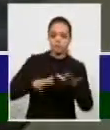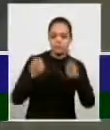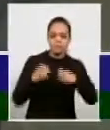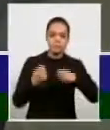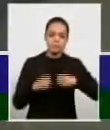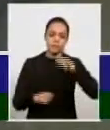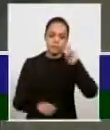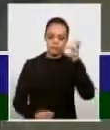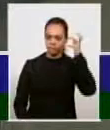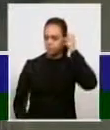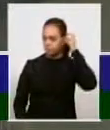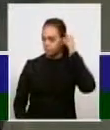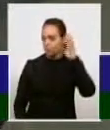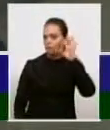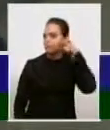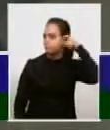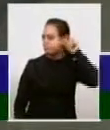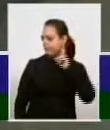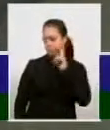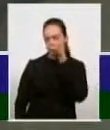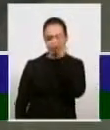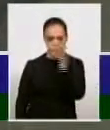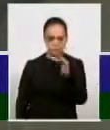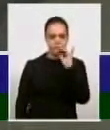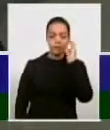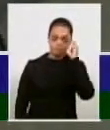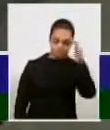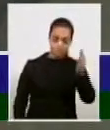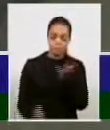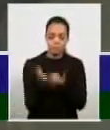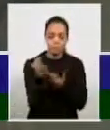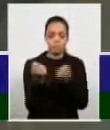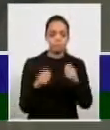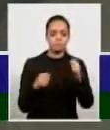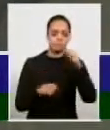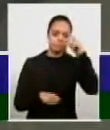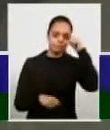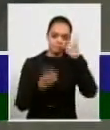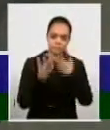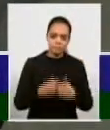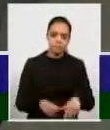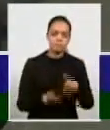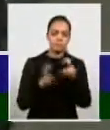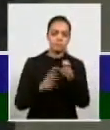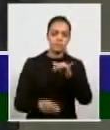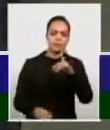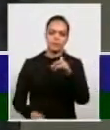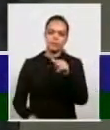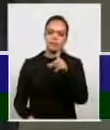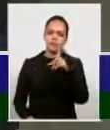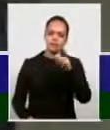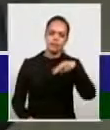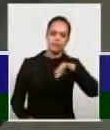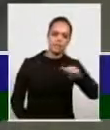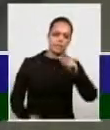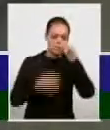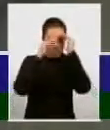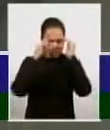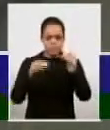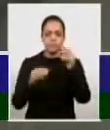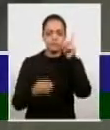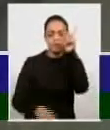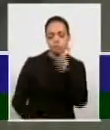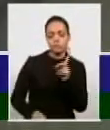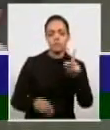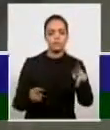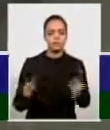de um aparelho auditivo no futuro. Principalmente os jovens. Vamos pensar, isso é uma questão de cidadania, é uma questão de respeitar o